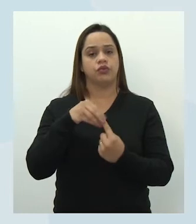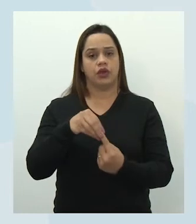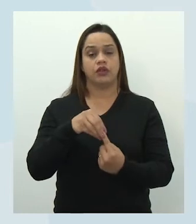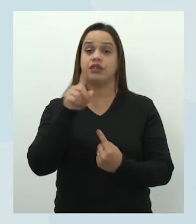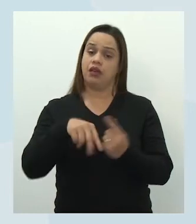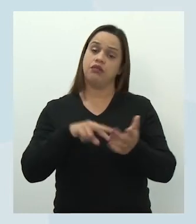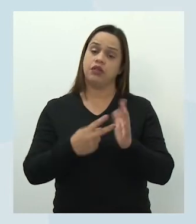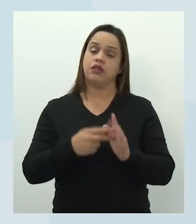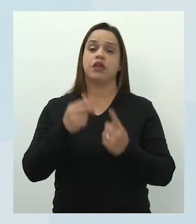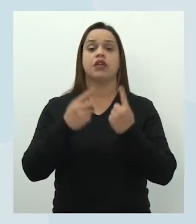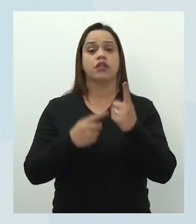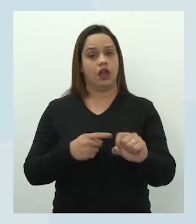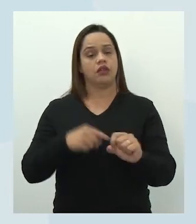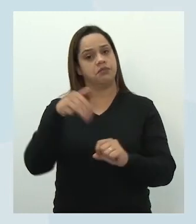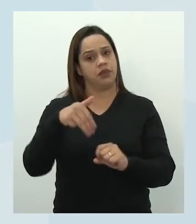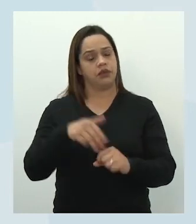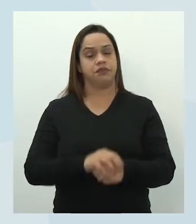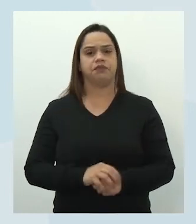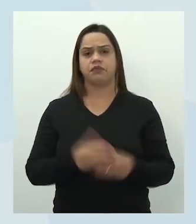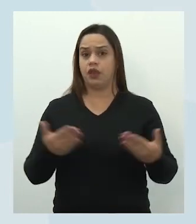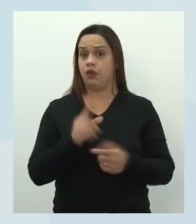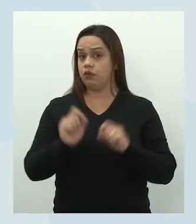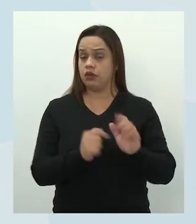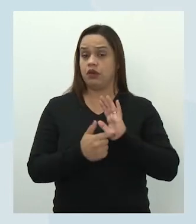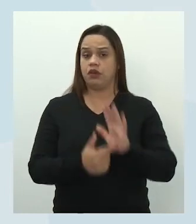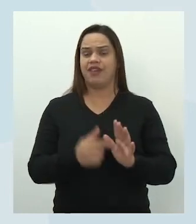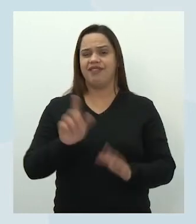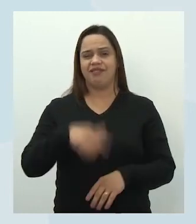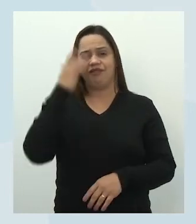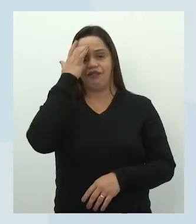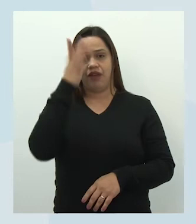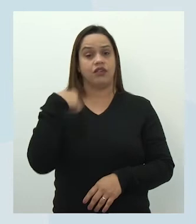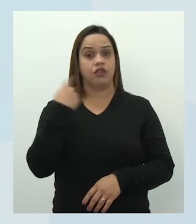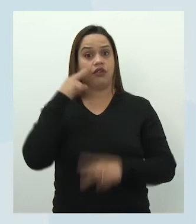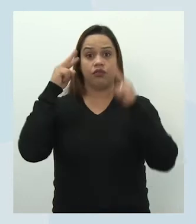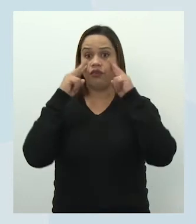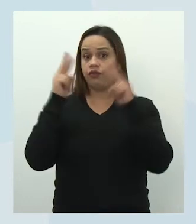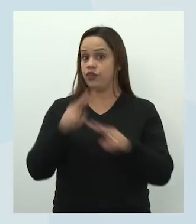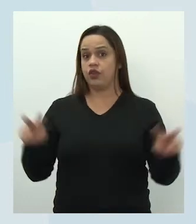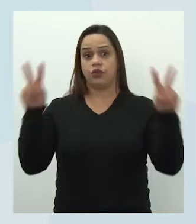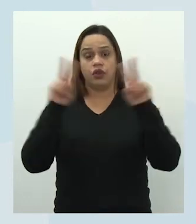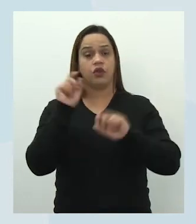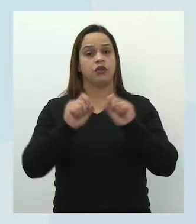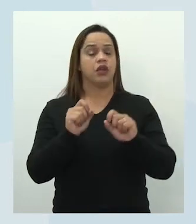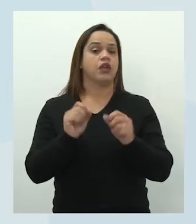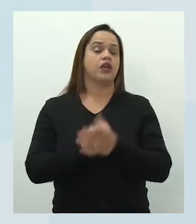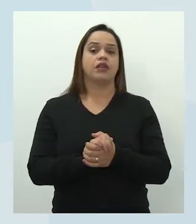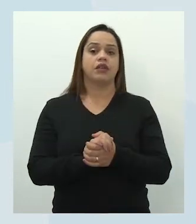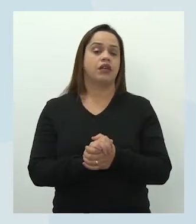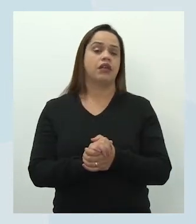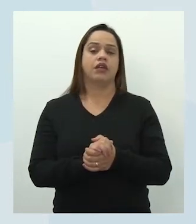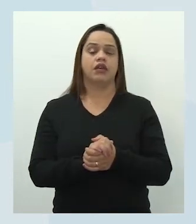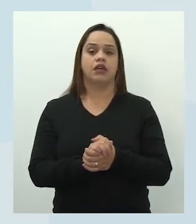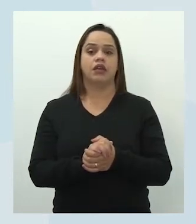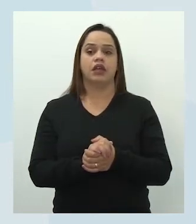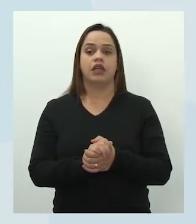metros. Então, dessa forma, fica fácil a gente visualizar que tanto faz o formato do